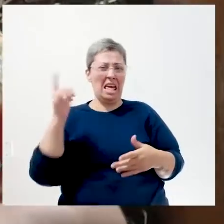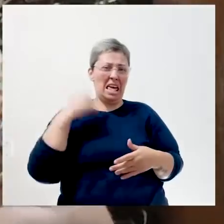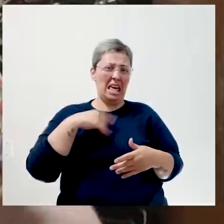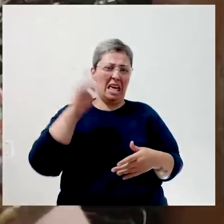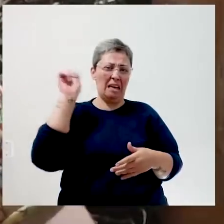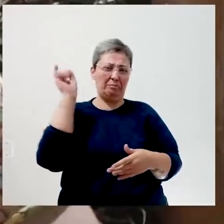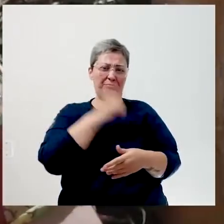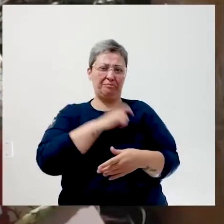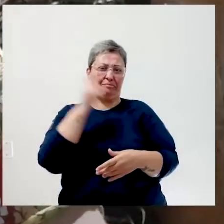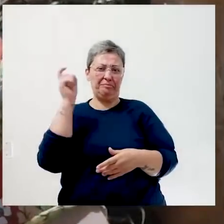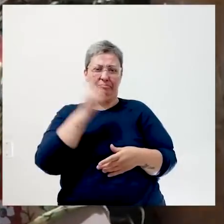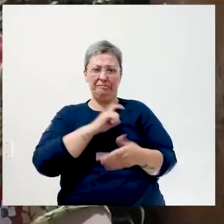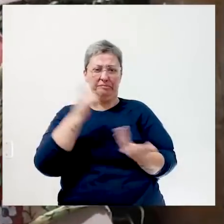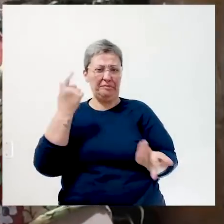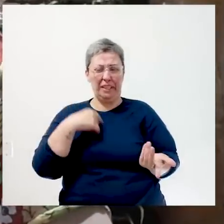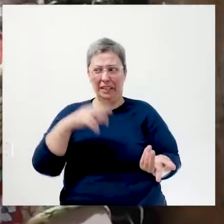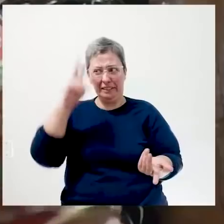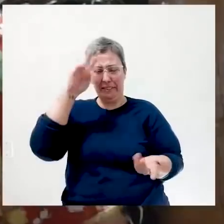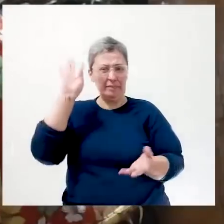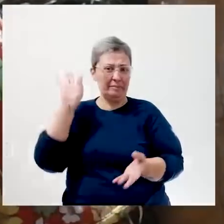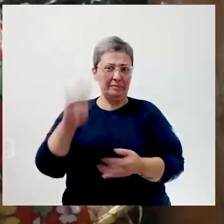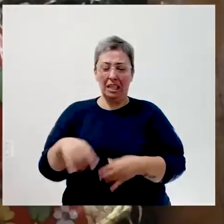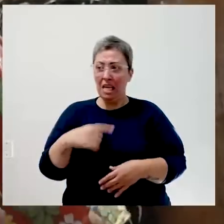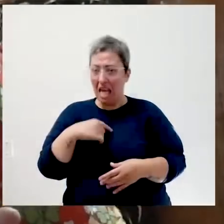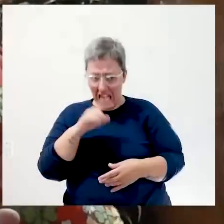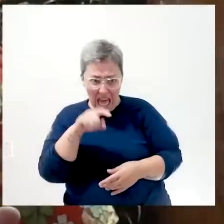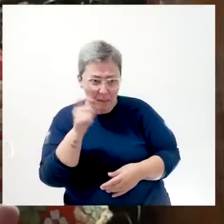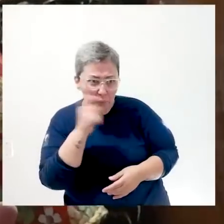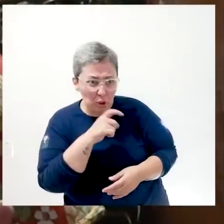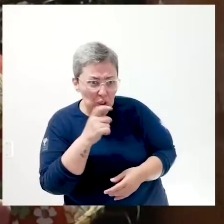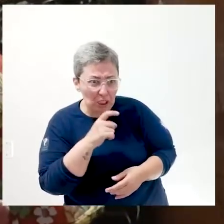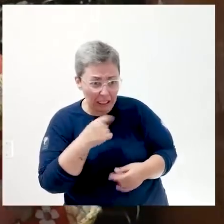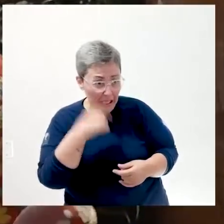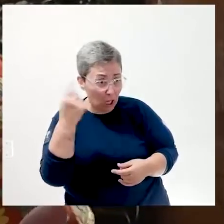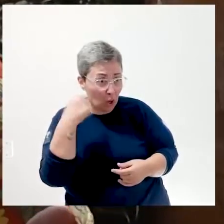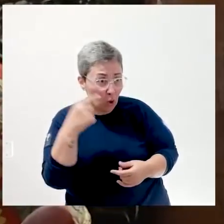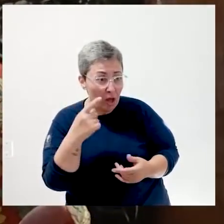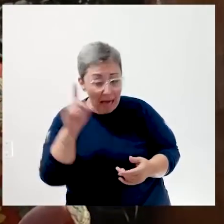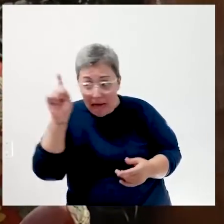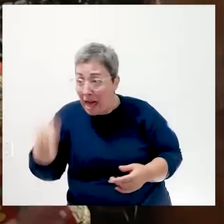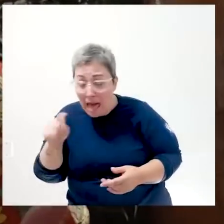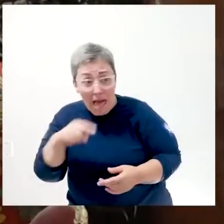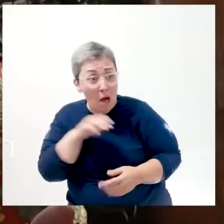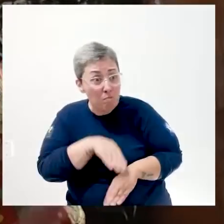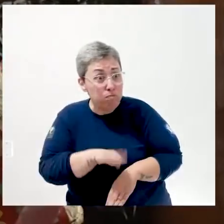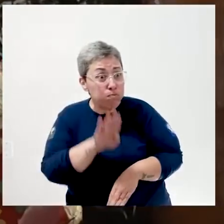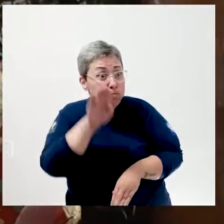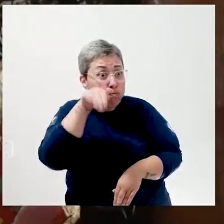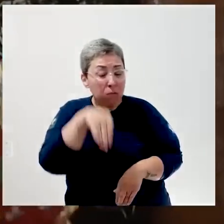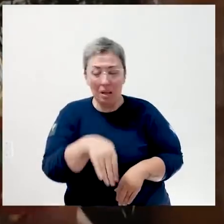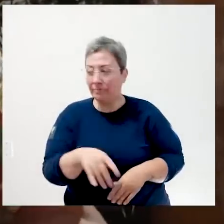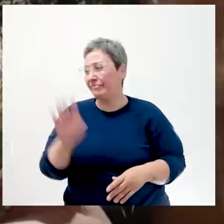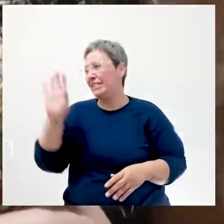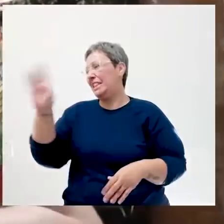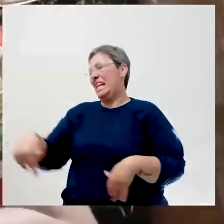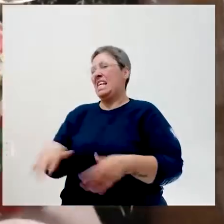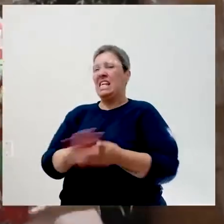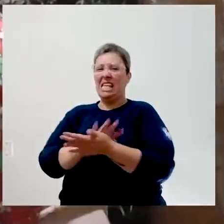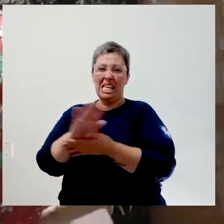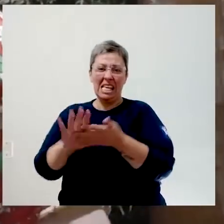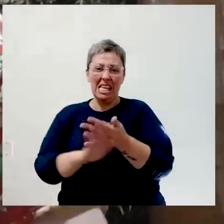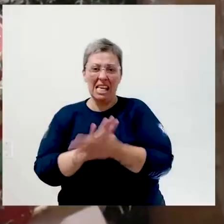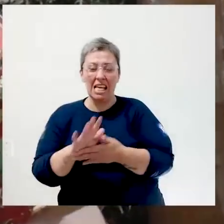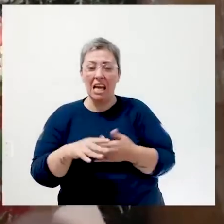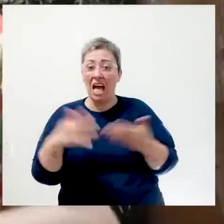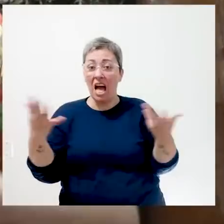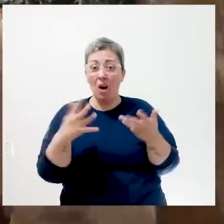isso é história pra boi dormir. Que história pra boi dormir? Tá ficando louco? É ele, é o minhocão. Que